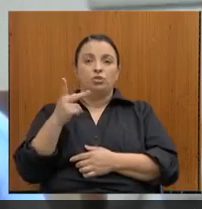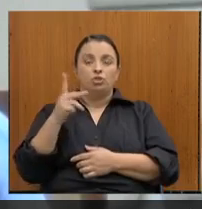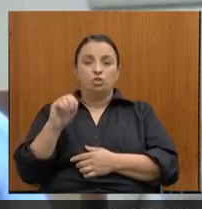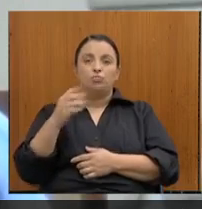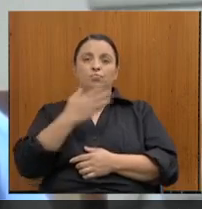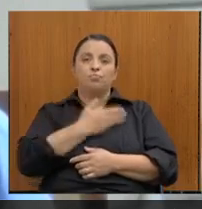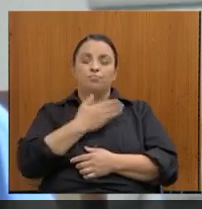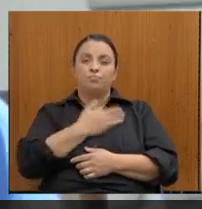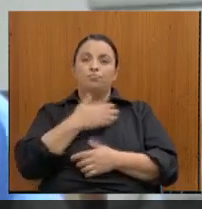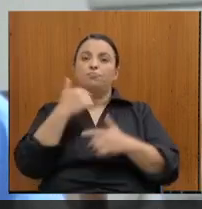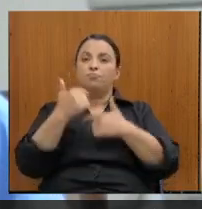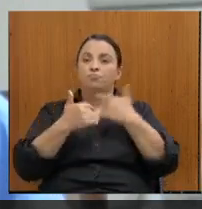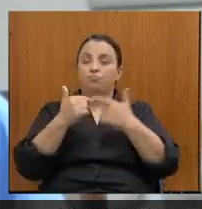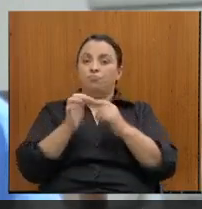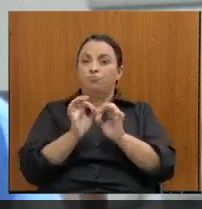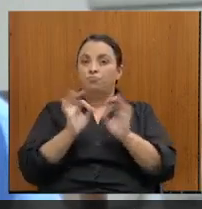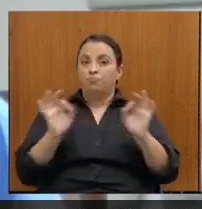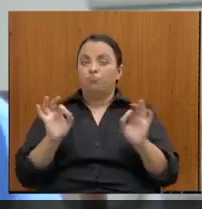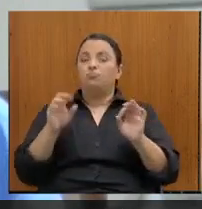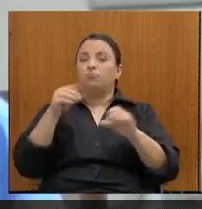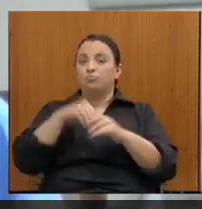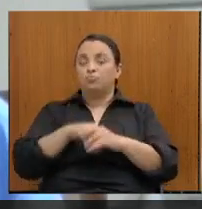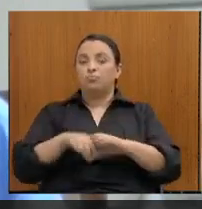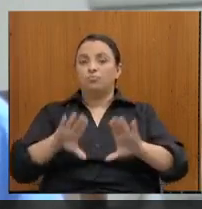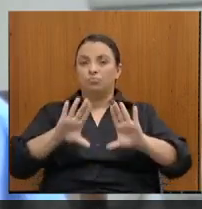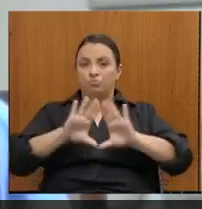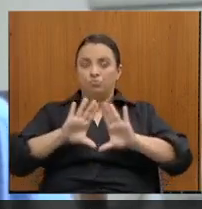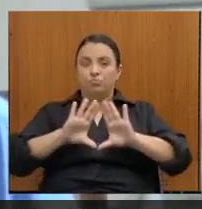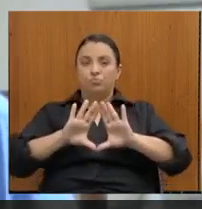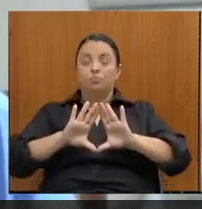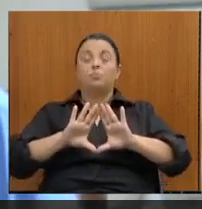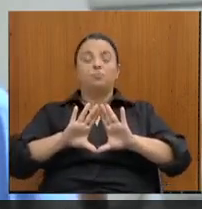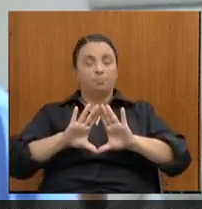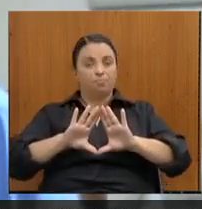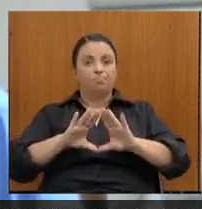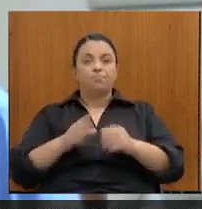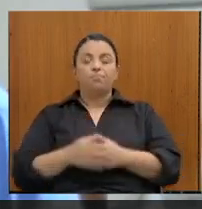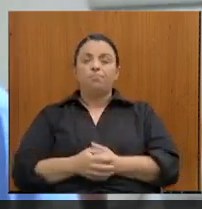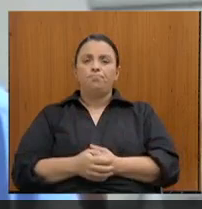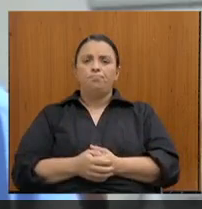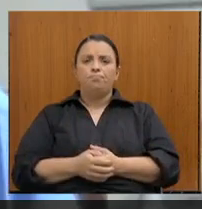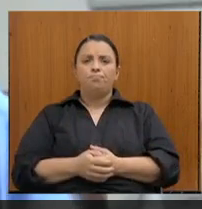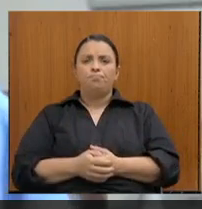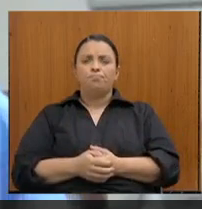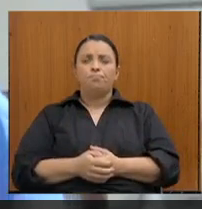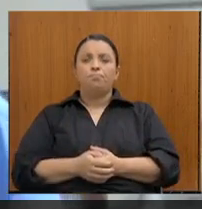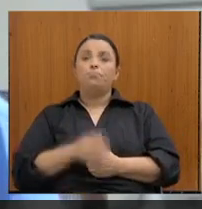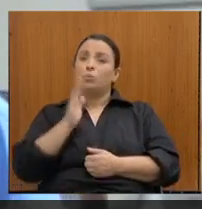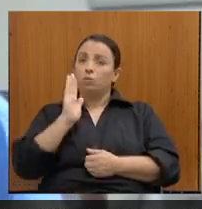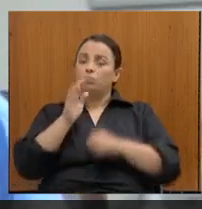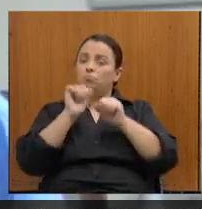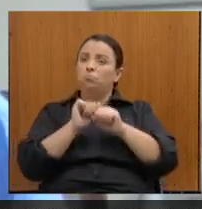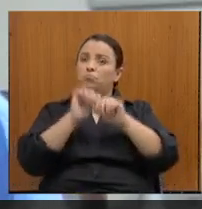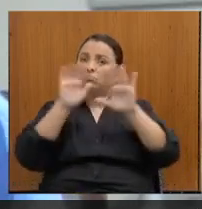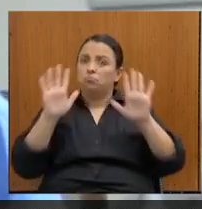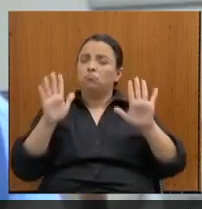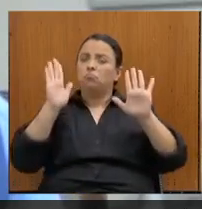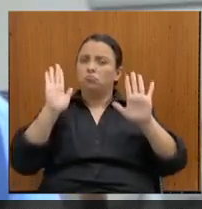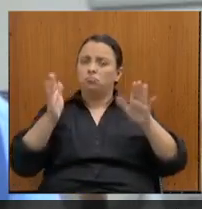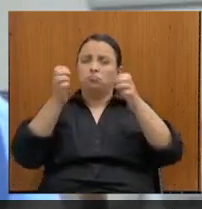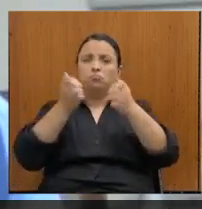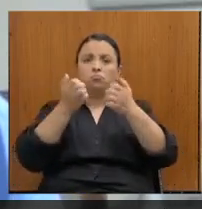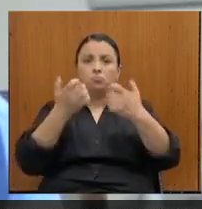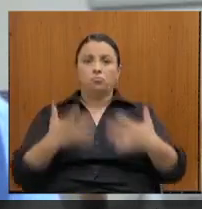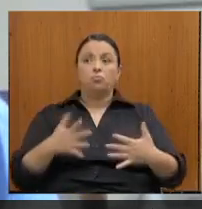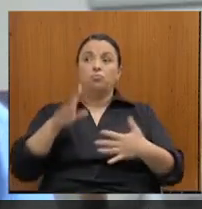excelente trabalho na Assembleia Legislativa de Minas Gerais é já ficou muito para tudo né o